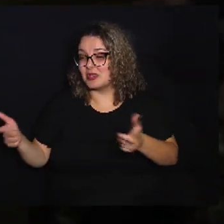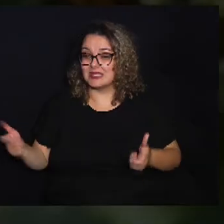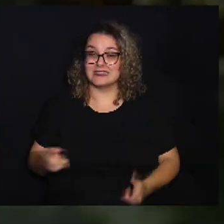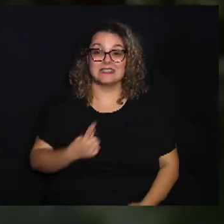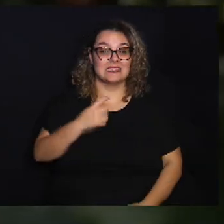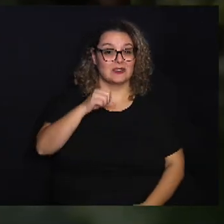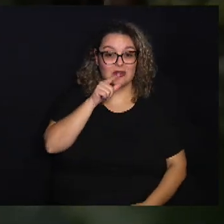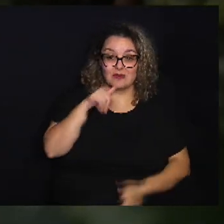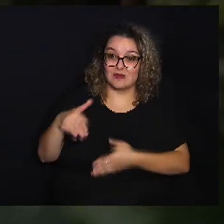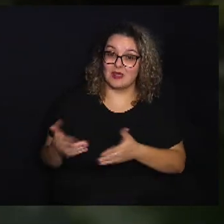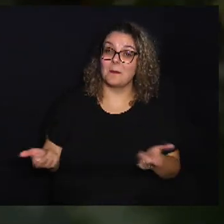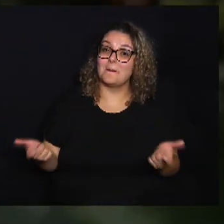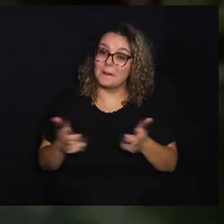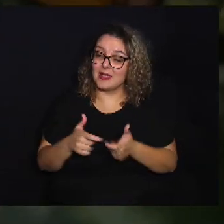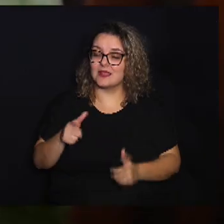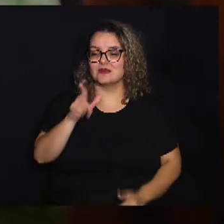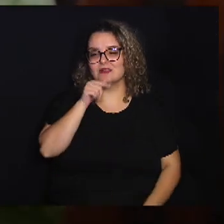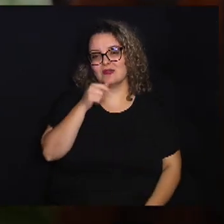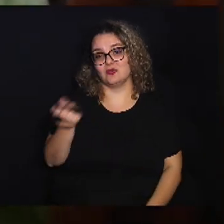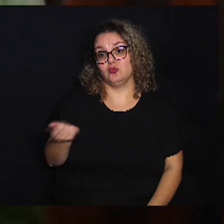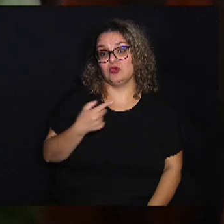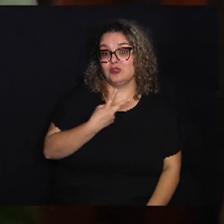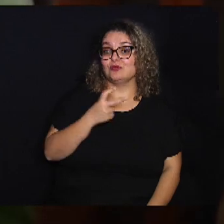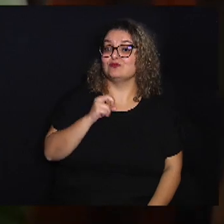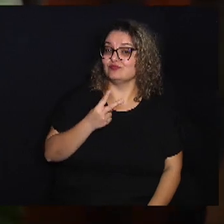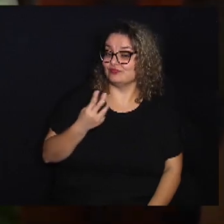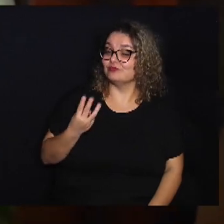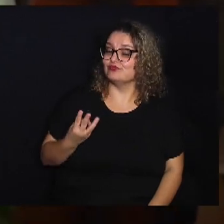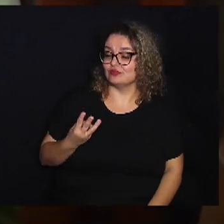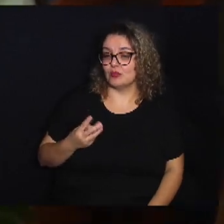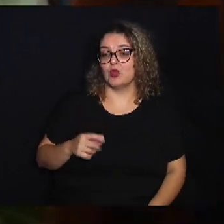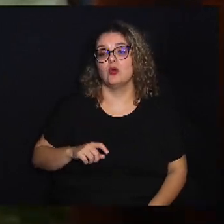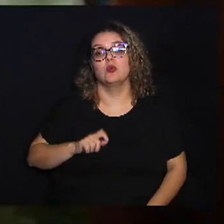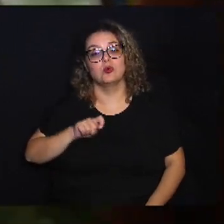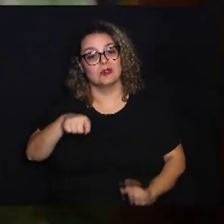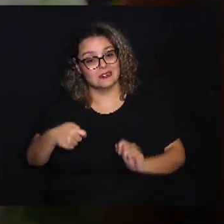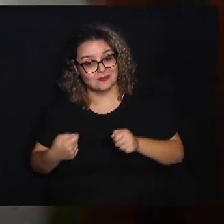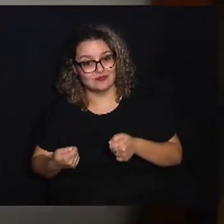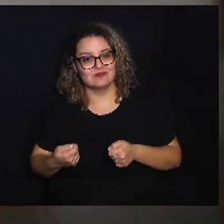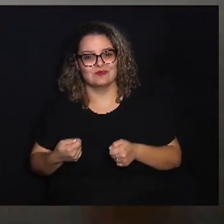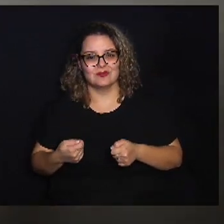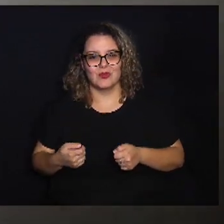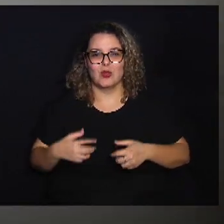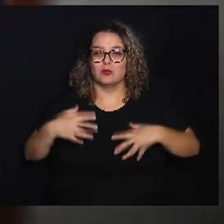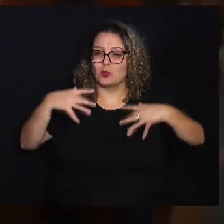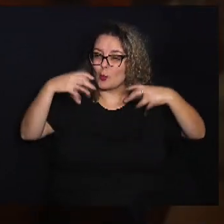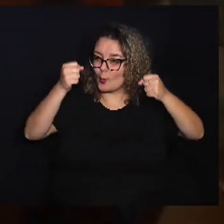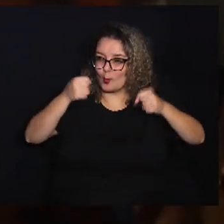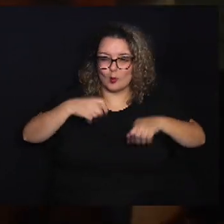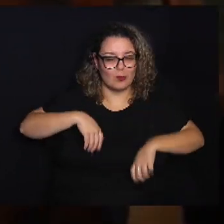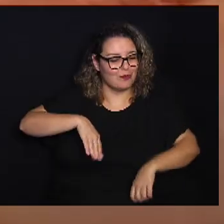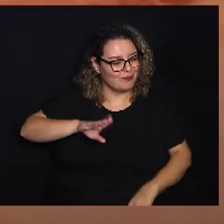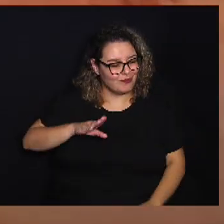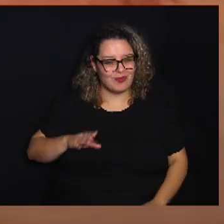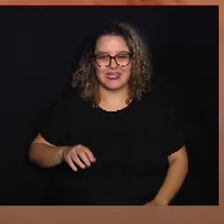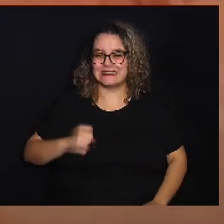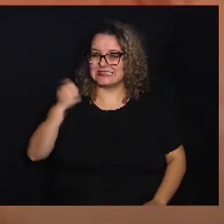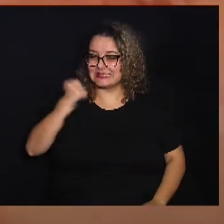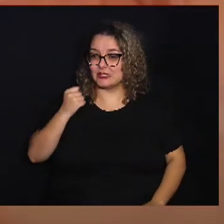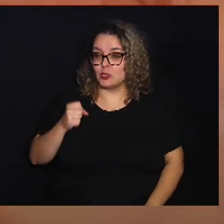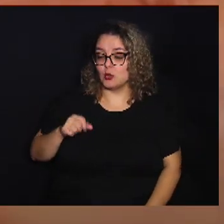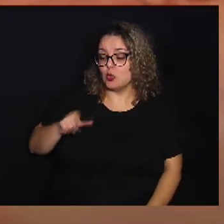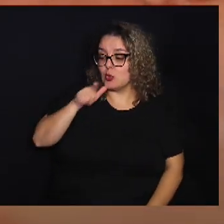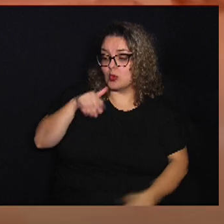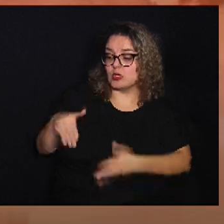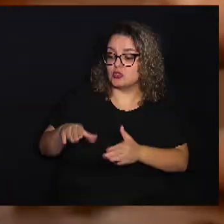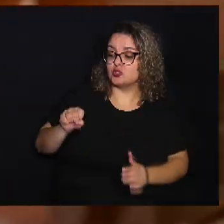ano menos água do que em 2023, o que indica que a descida pode ser ainda mais severa. O Solimões, na altura da cidade de